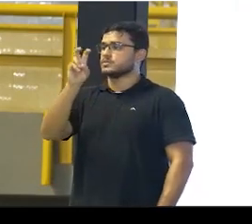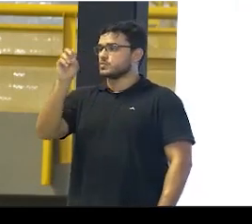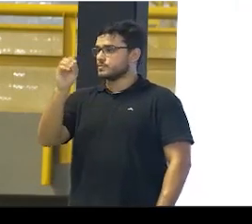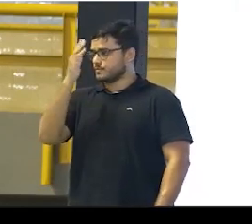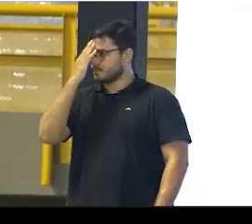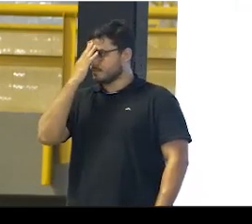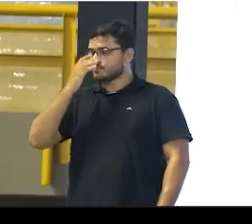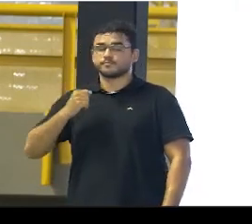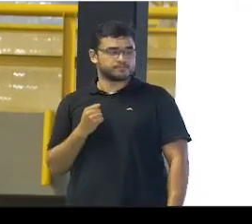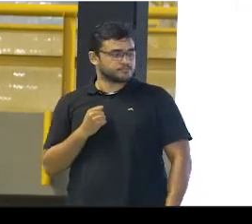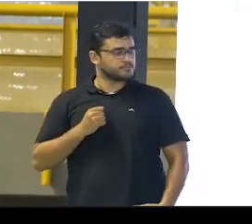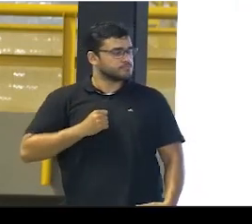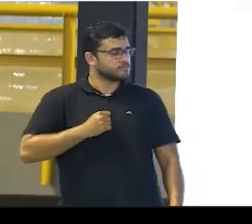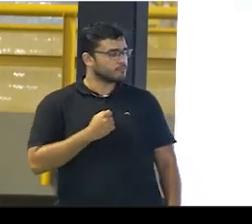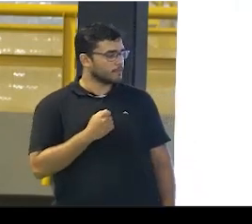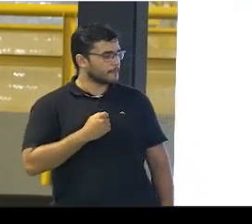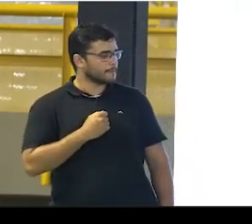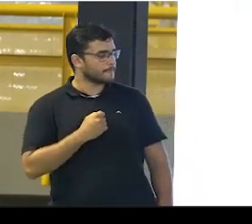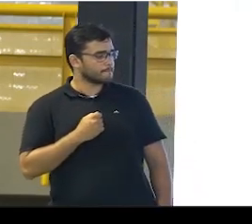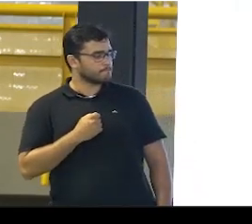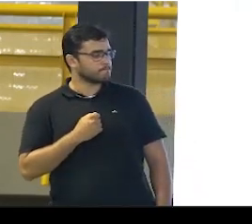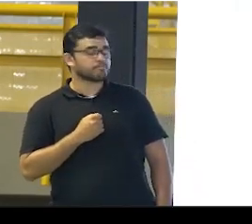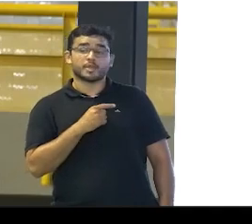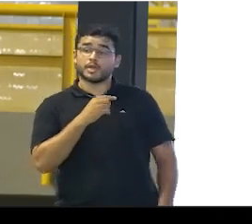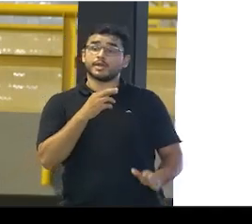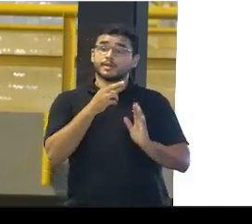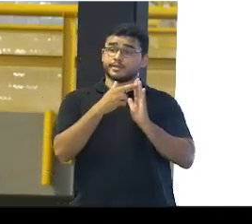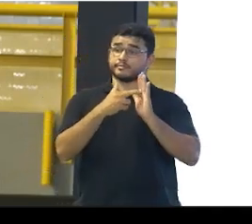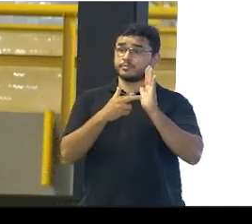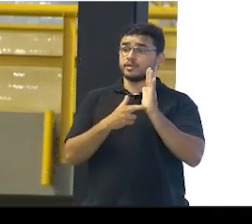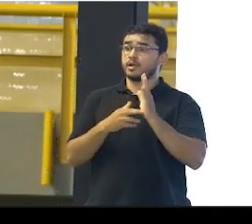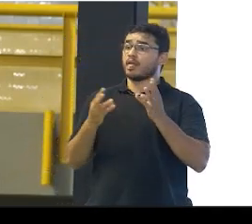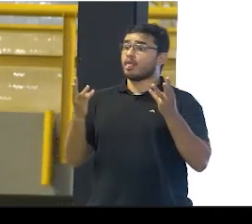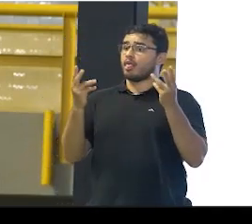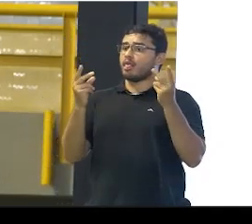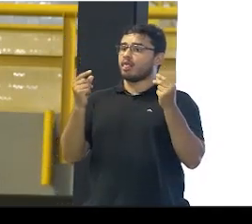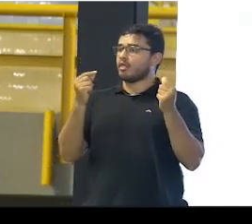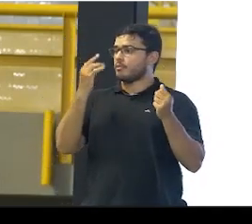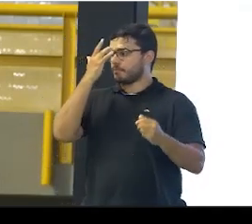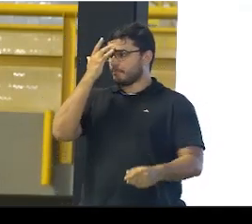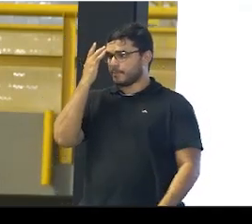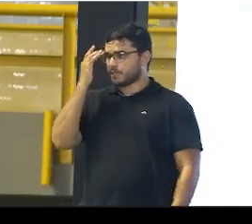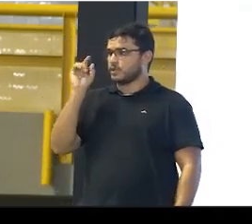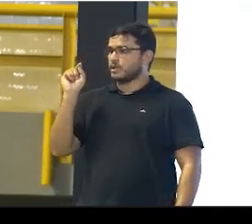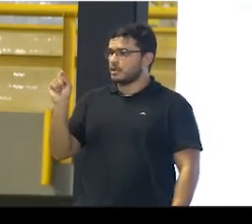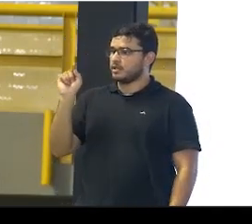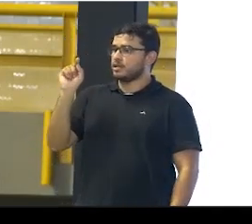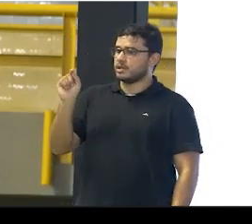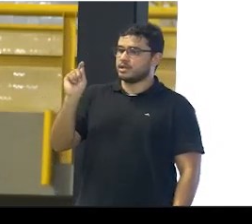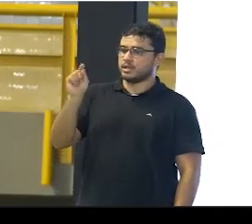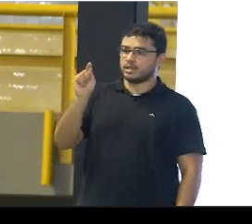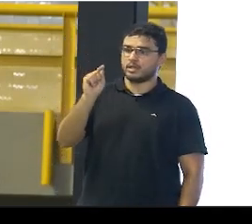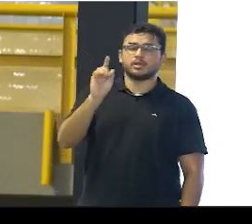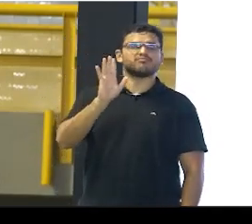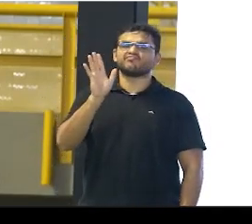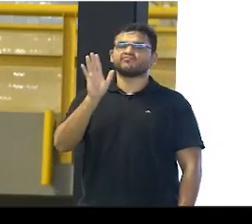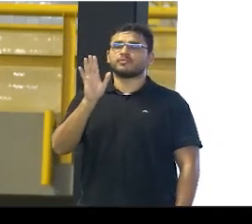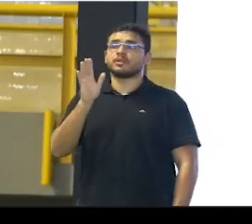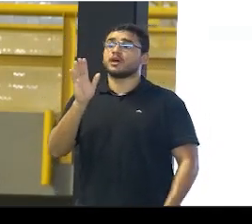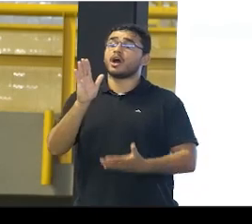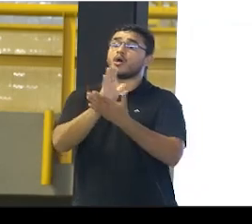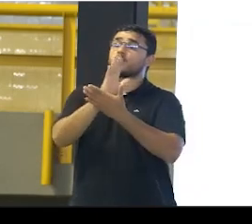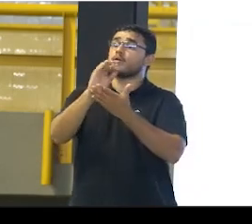ele está falando aqui para a gente? Ele tem um terreno, uma sala, que ela tem